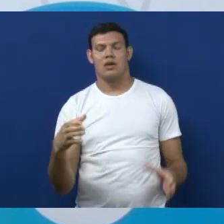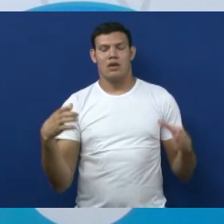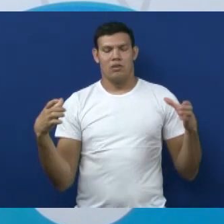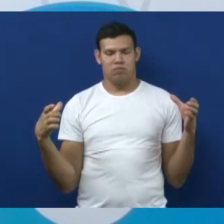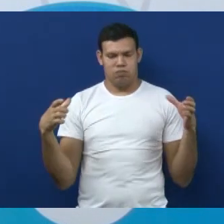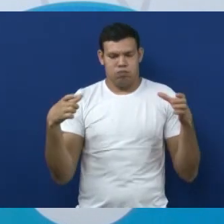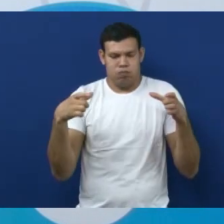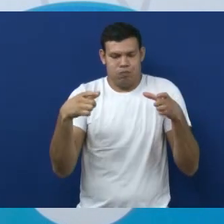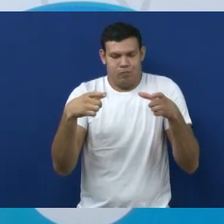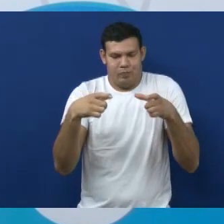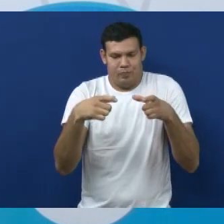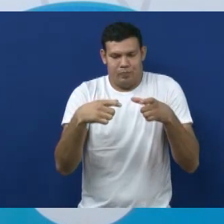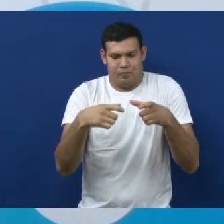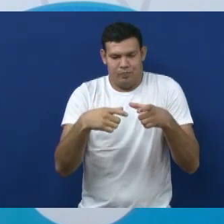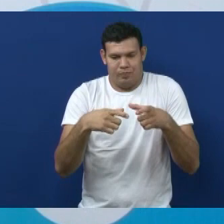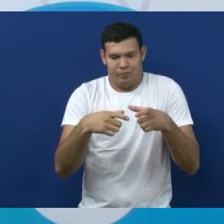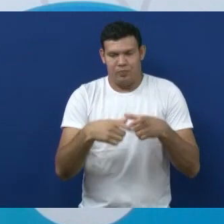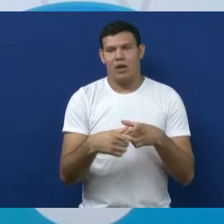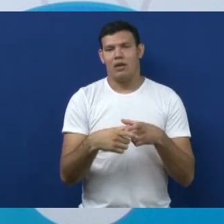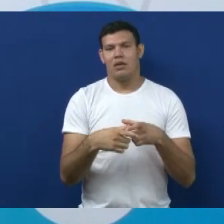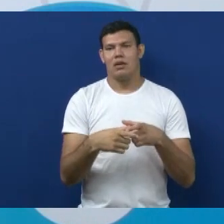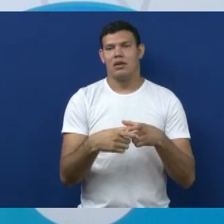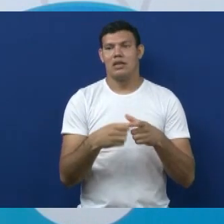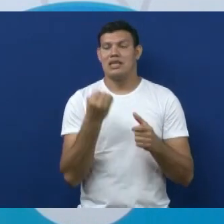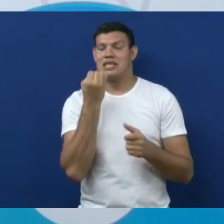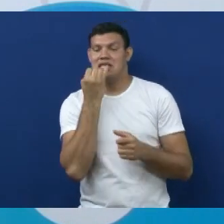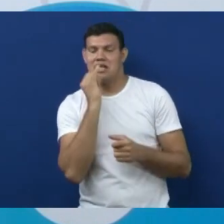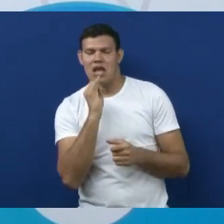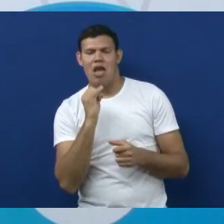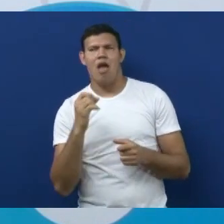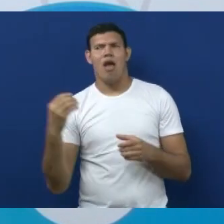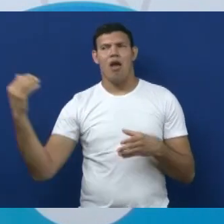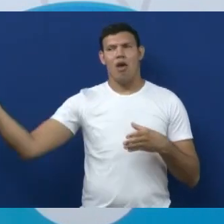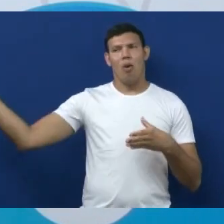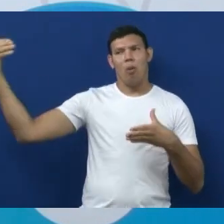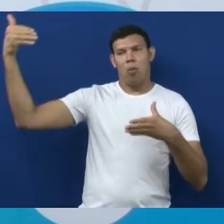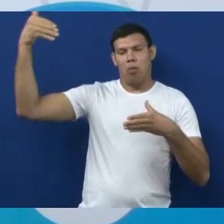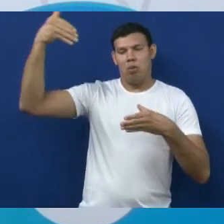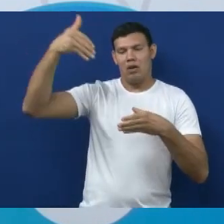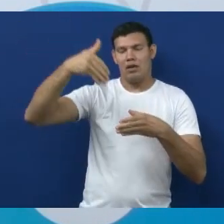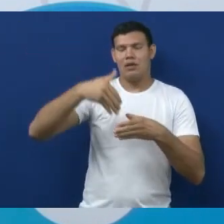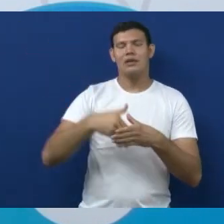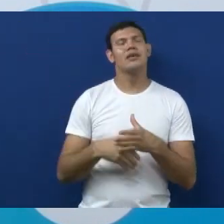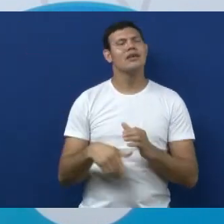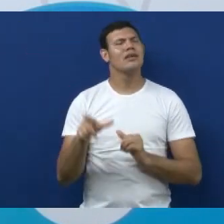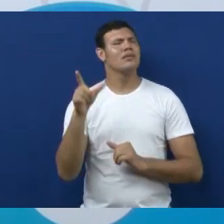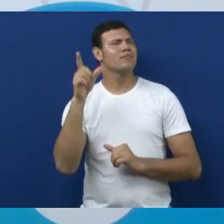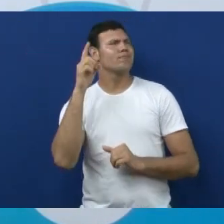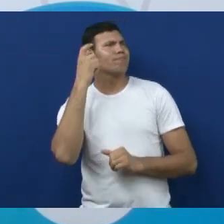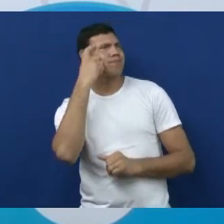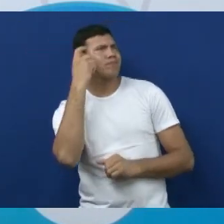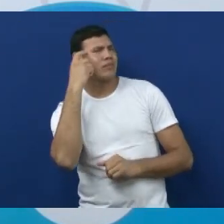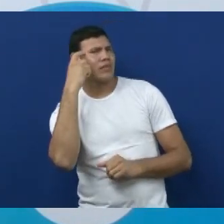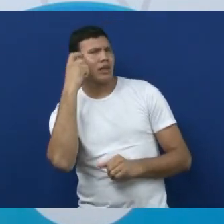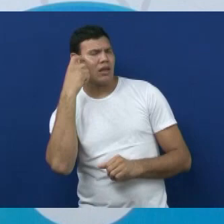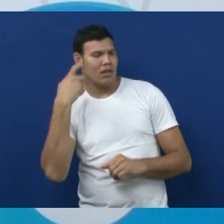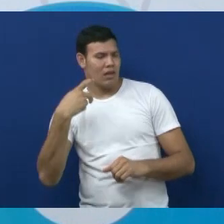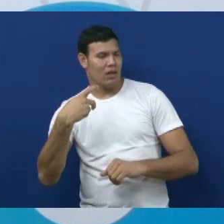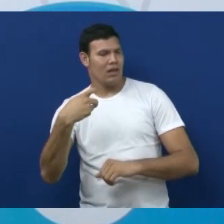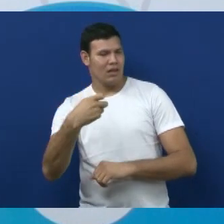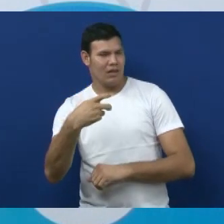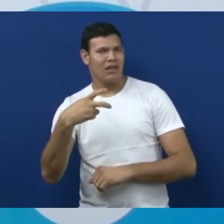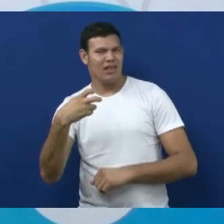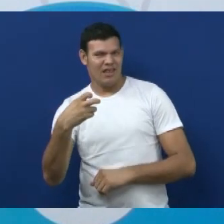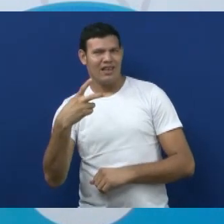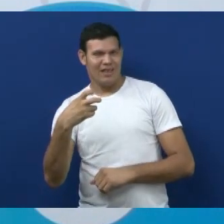ocupando quando ela é submetida a uma força externa. Vamos pensar, por exemplo, numa seringa, essas que são usadas